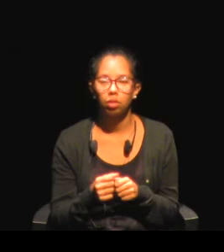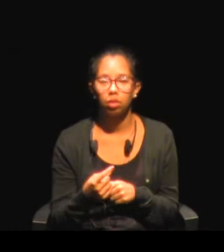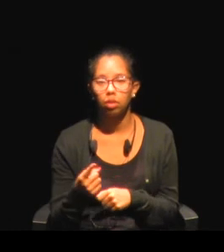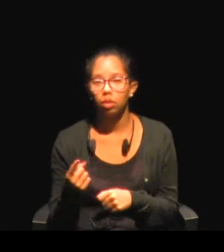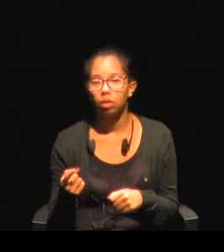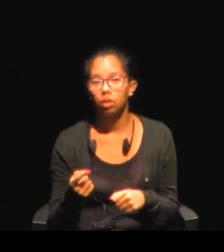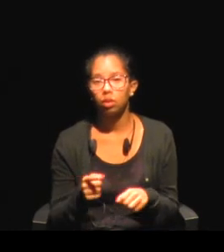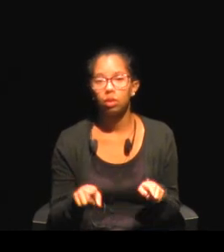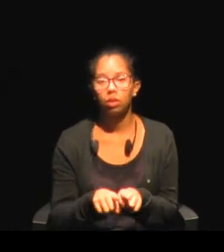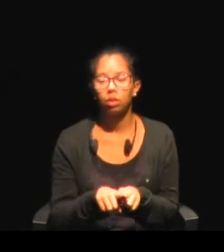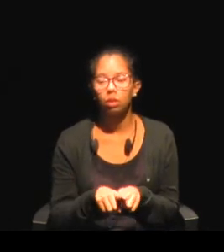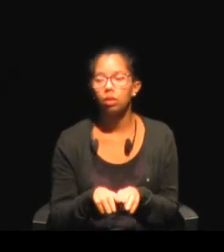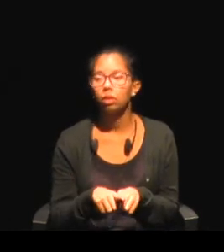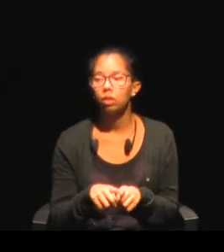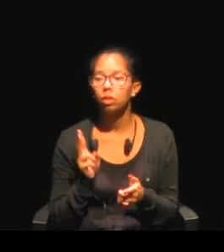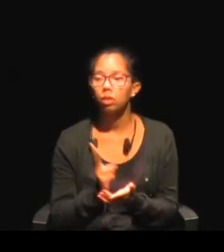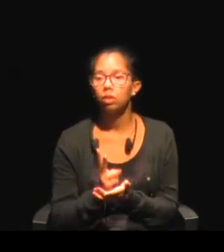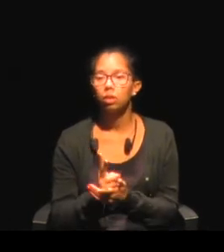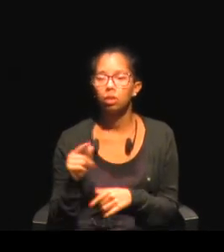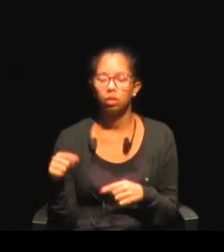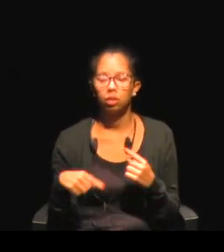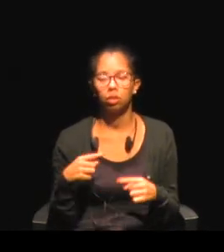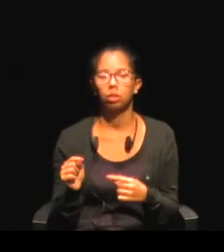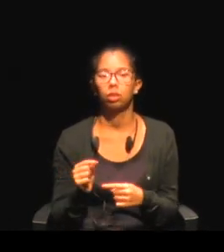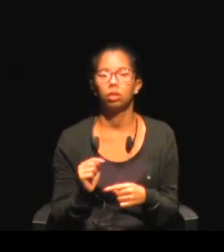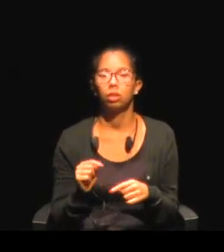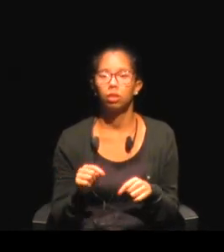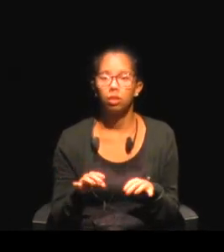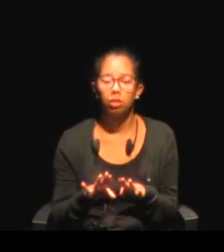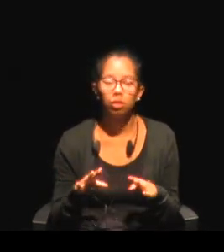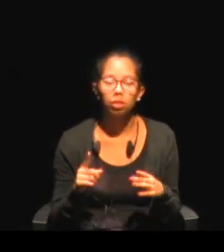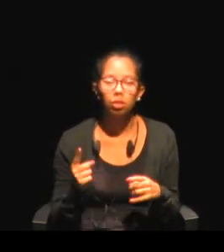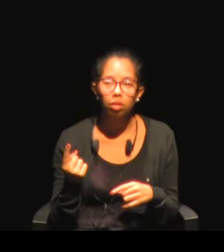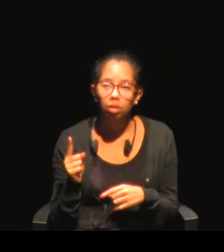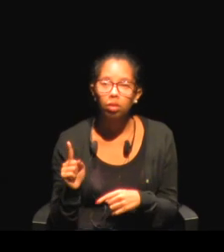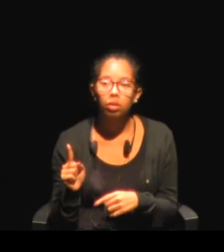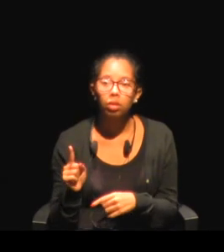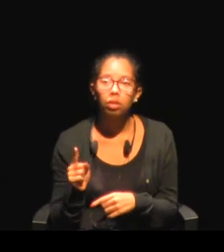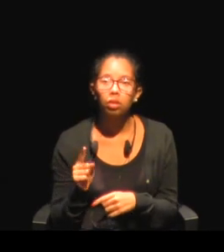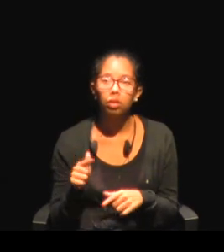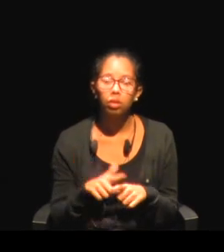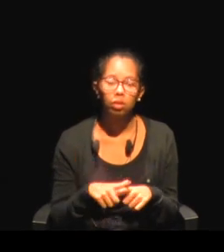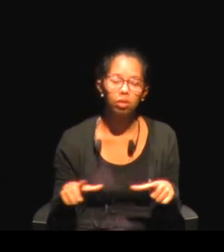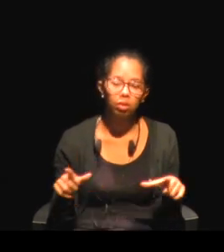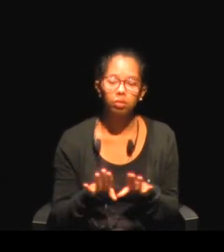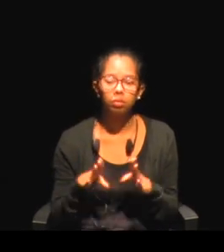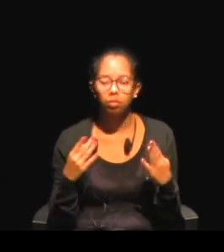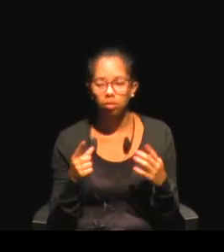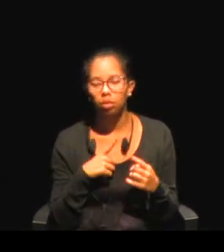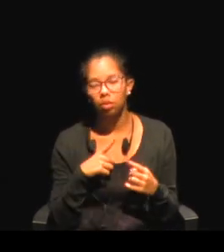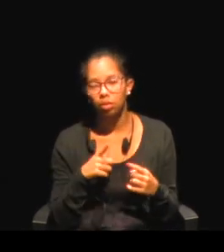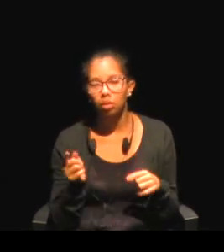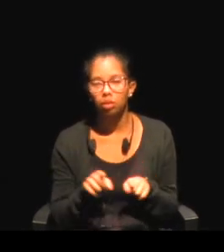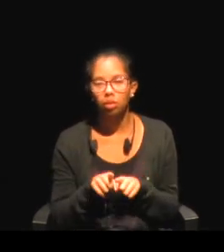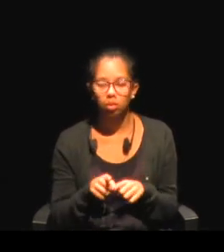Cultura. Aqui o CTN, o grande salão de baile, o jogo de bocha, um pasto aqui para os cavalos, das festas deles, e aqui